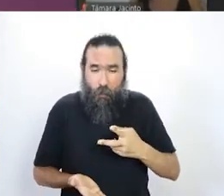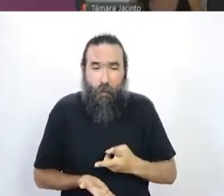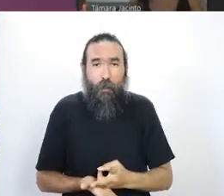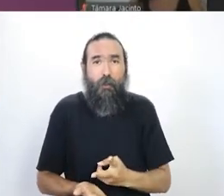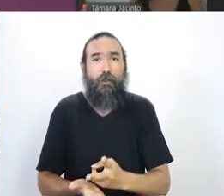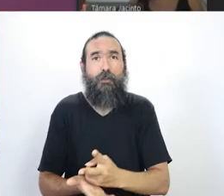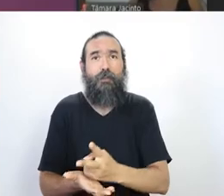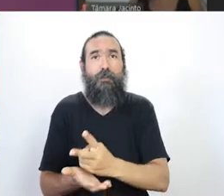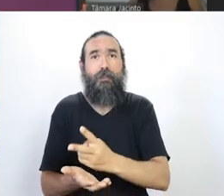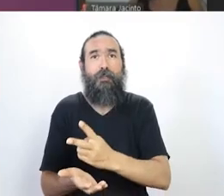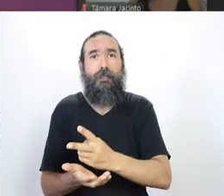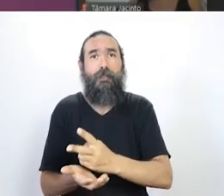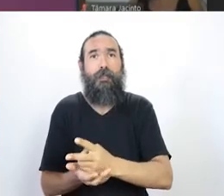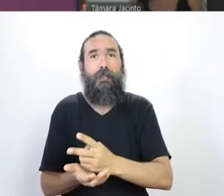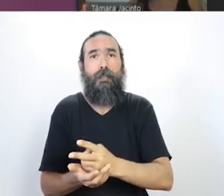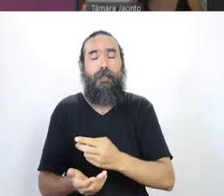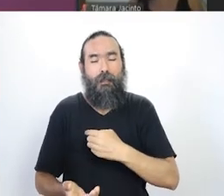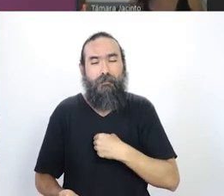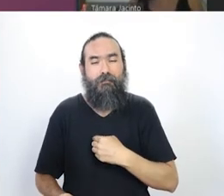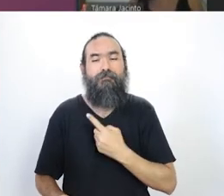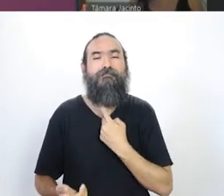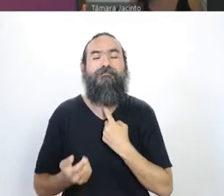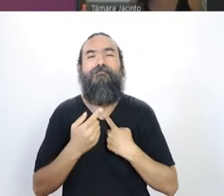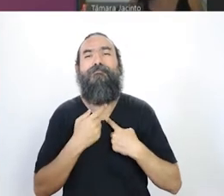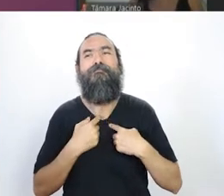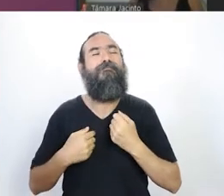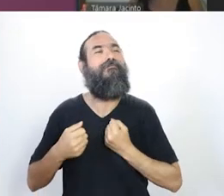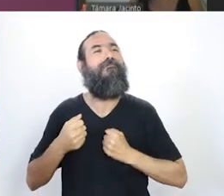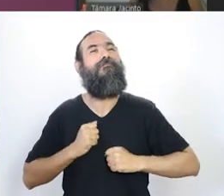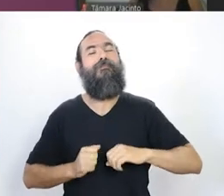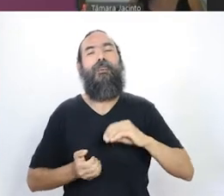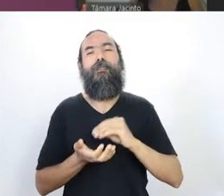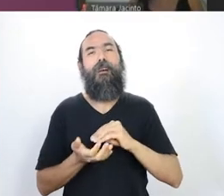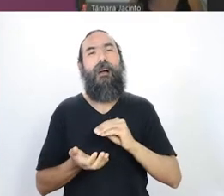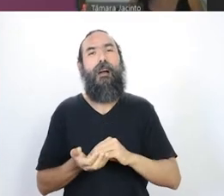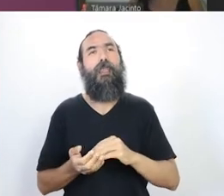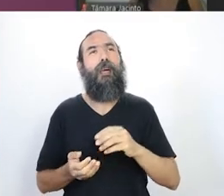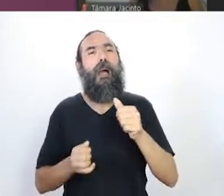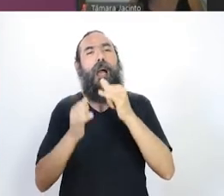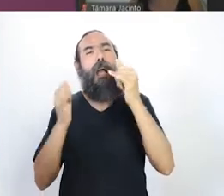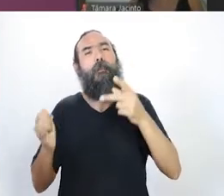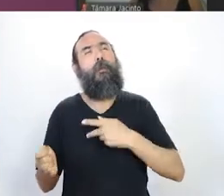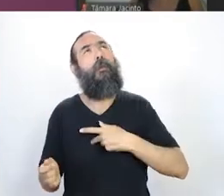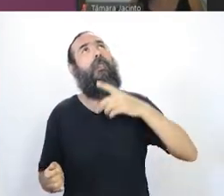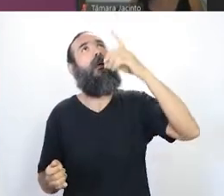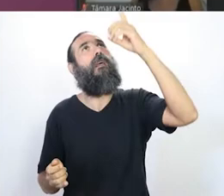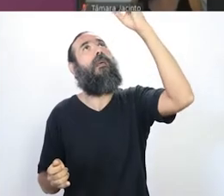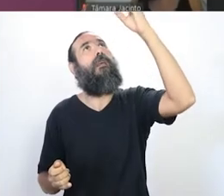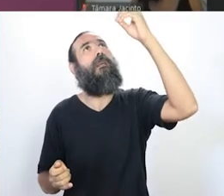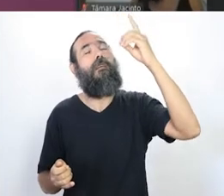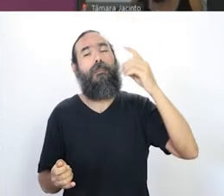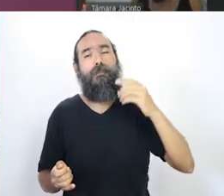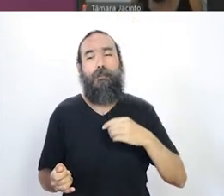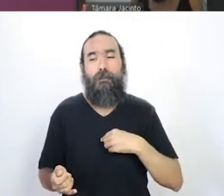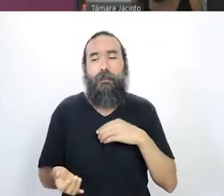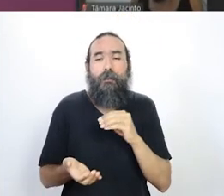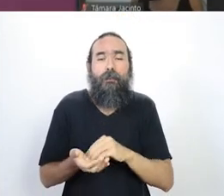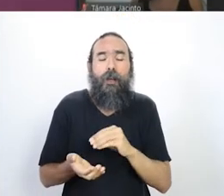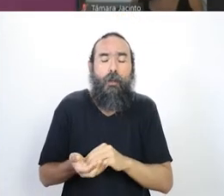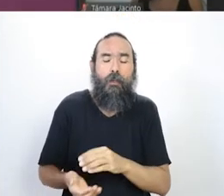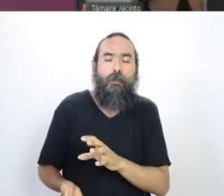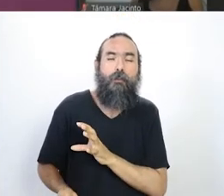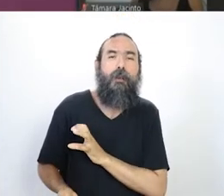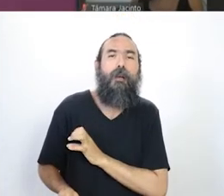faz falta. Ai, meu Deus, choro os olhos do meu bem.